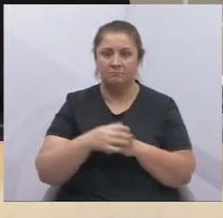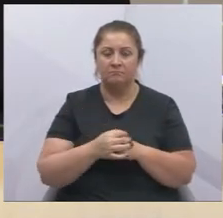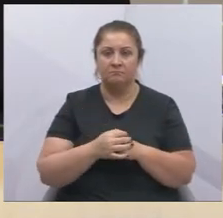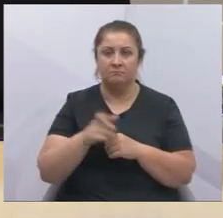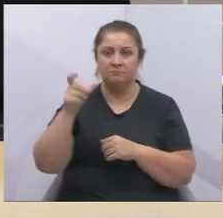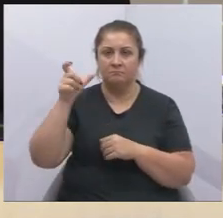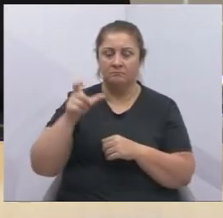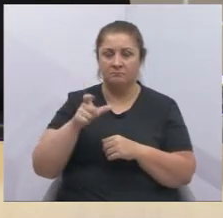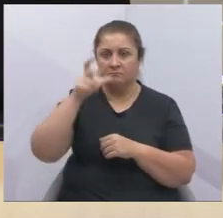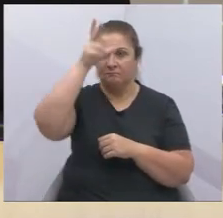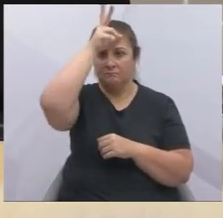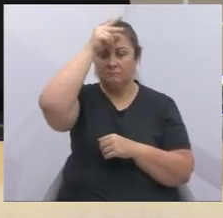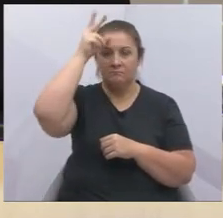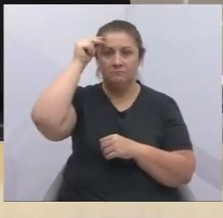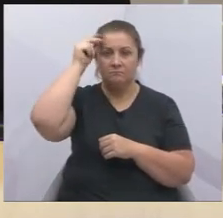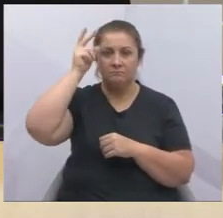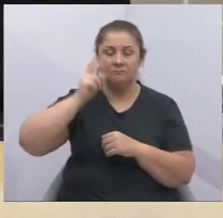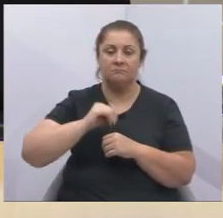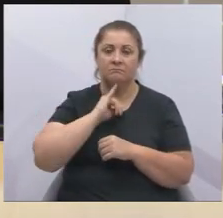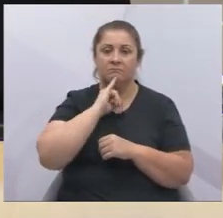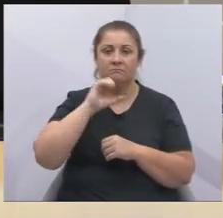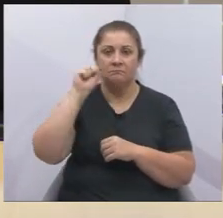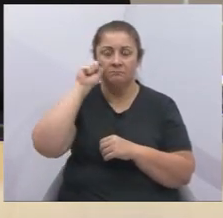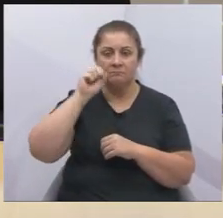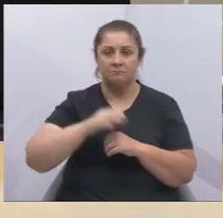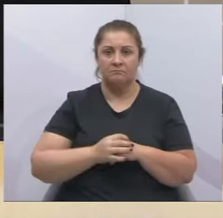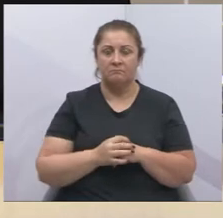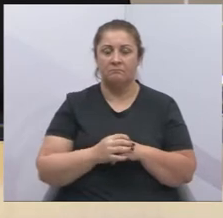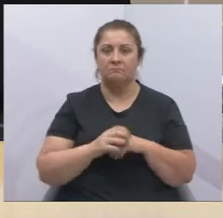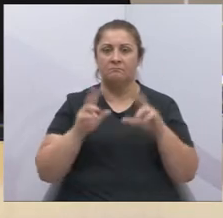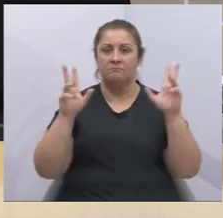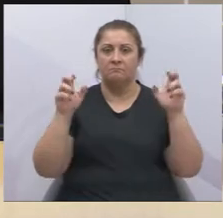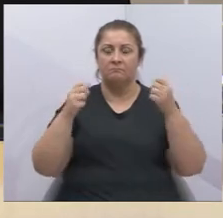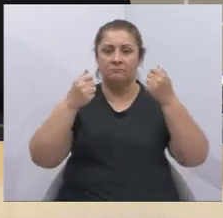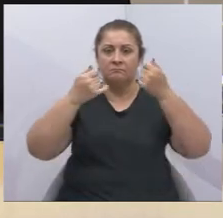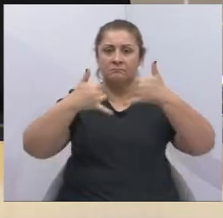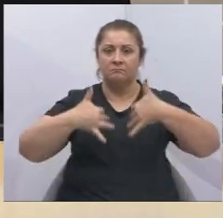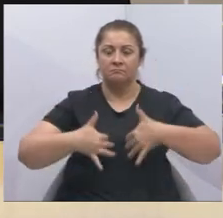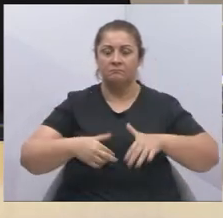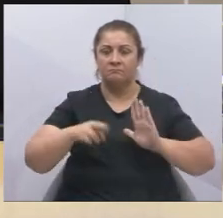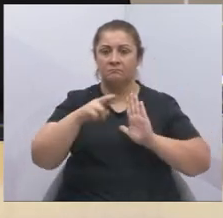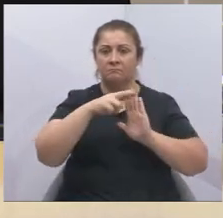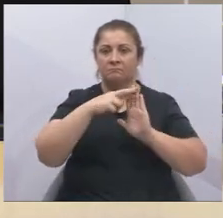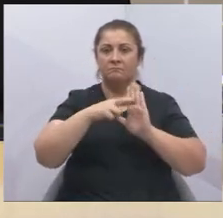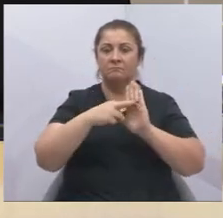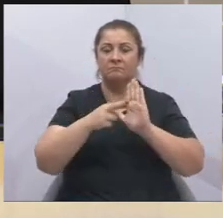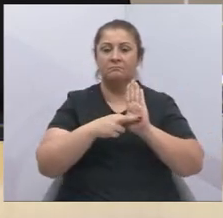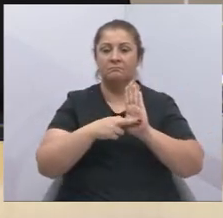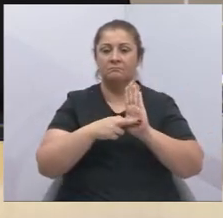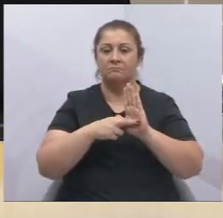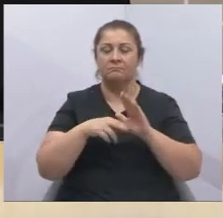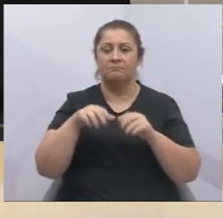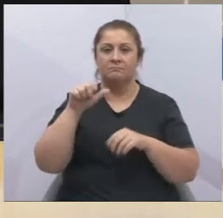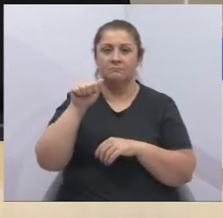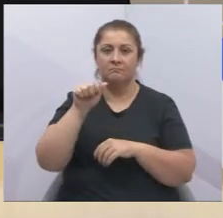Municipal Isaías José de Santana. Assunto: dispõe sobre regras para funcionamento de adegas.